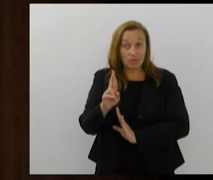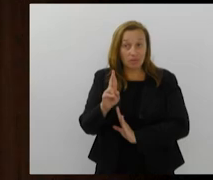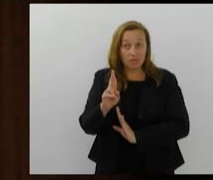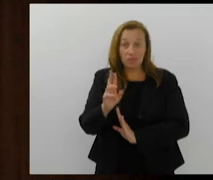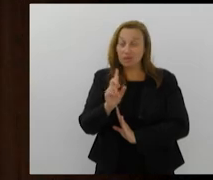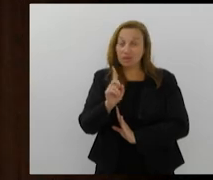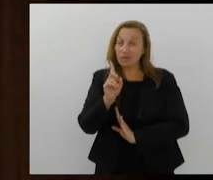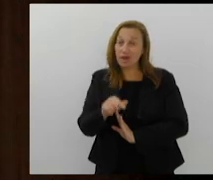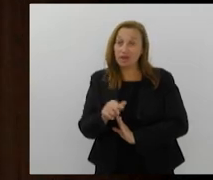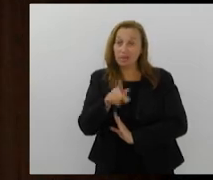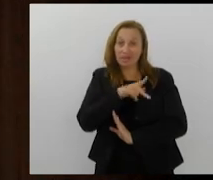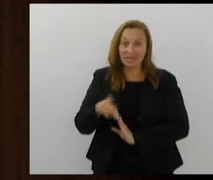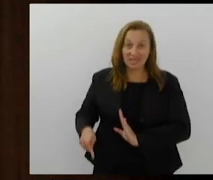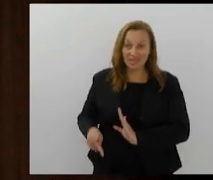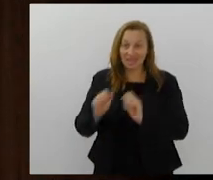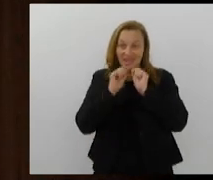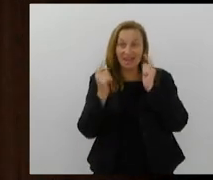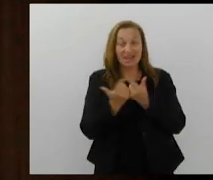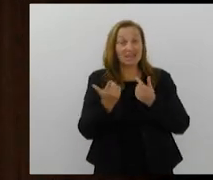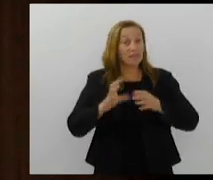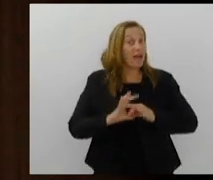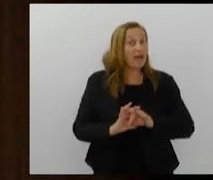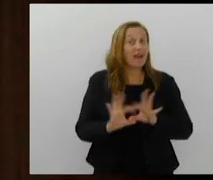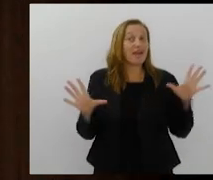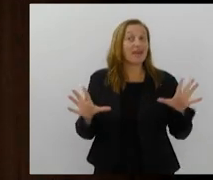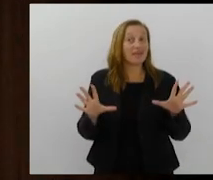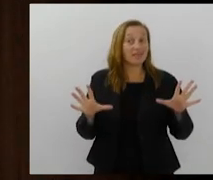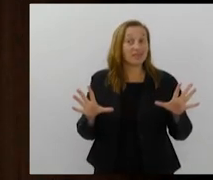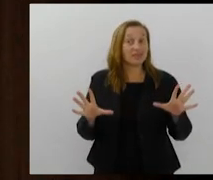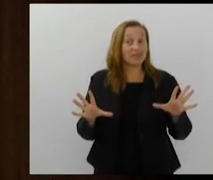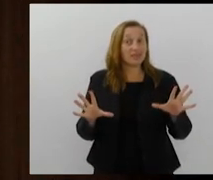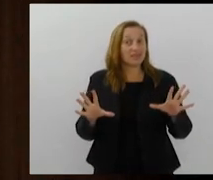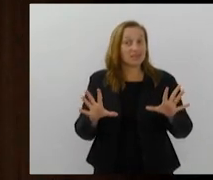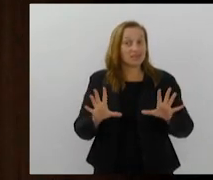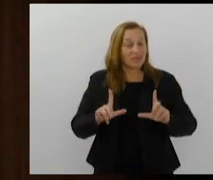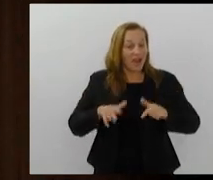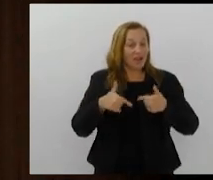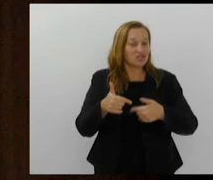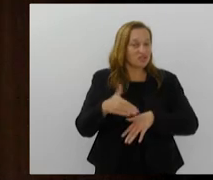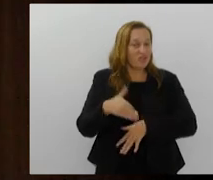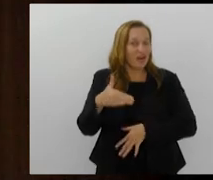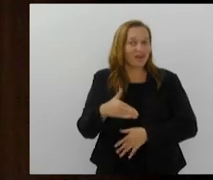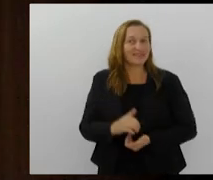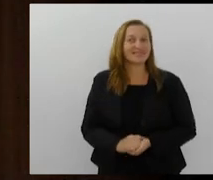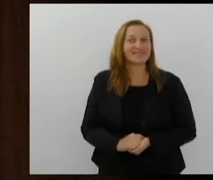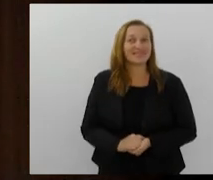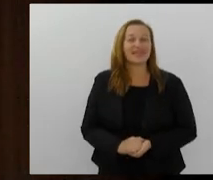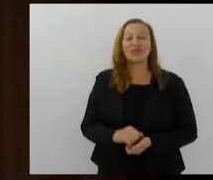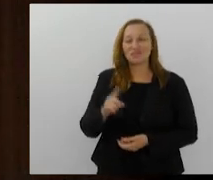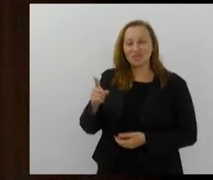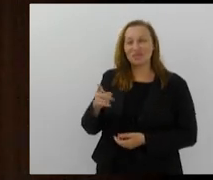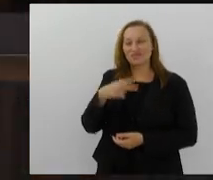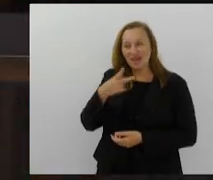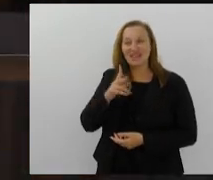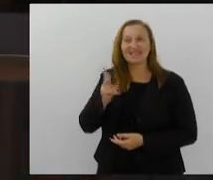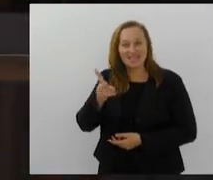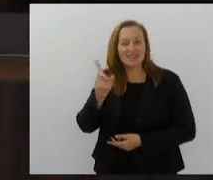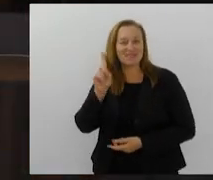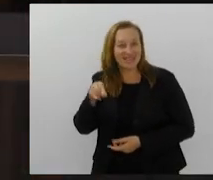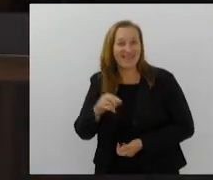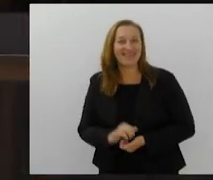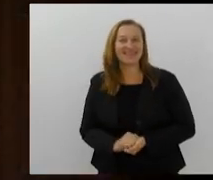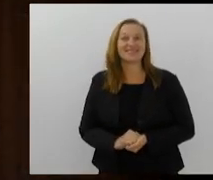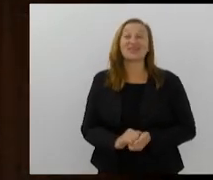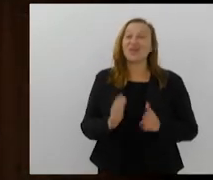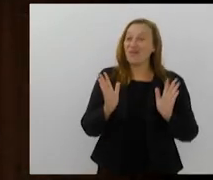Assembleia, portanto, estava mais livre, leve e solto para ousar muito mais. Vossa Excelência... com ele o tempo todo, Jairinho, está vendo, Jairinho? Vossa